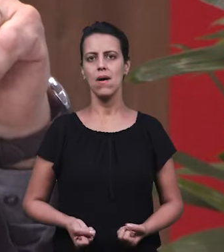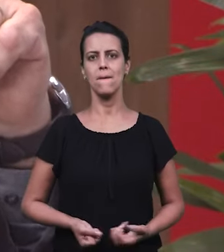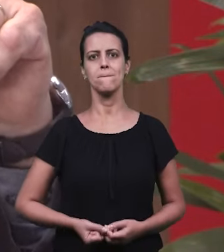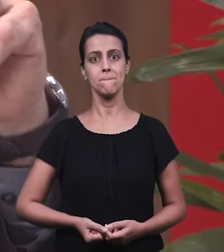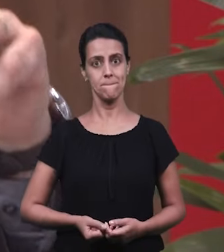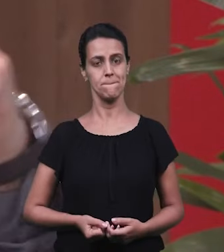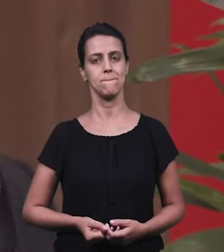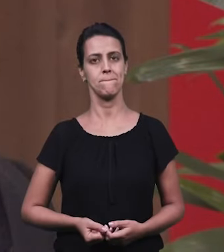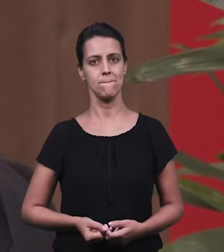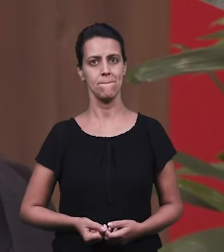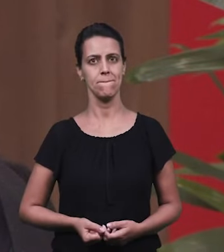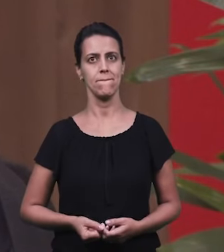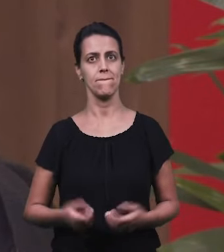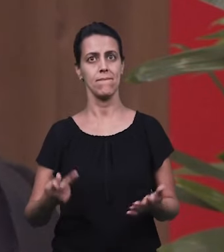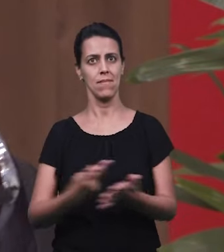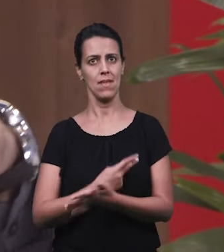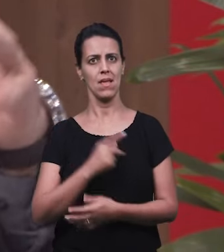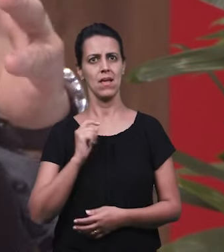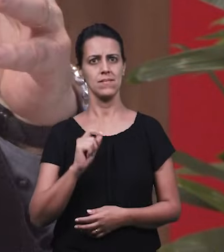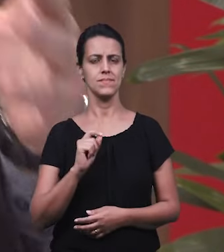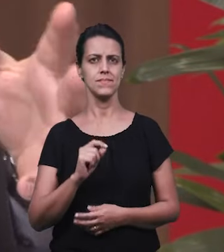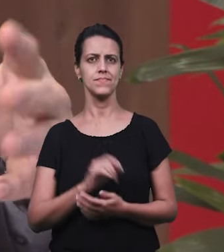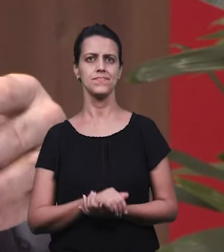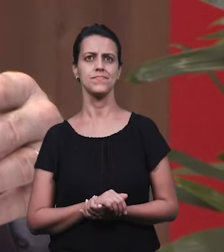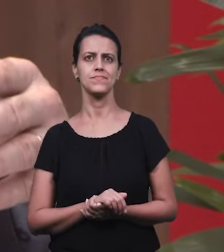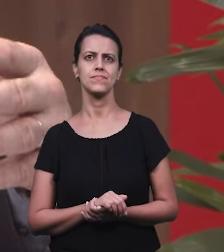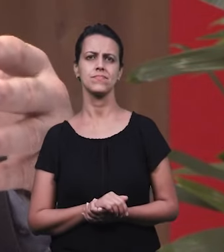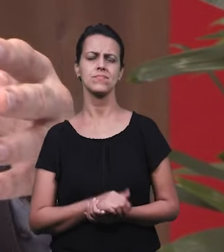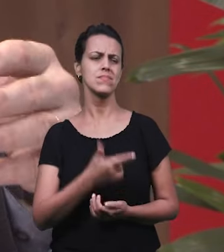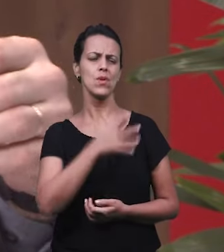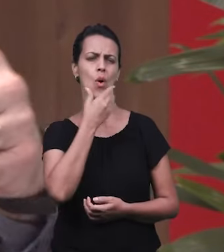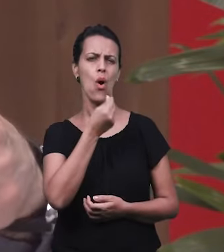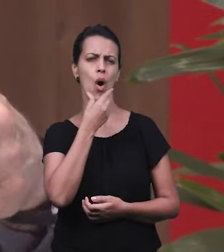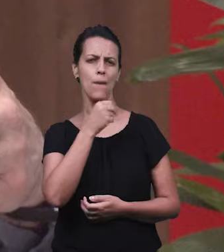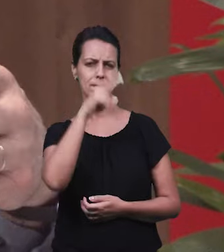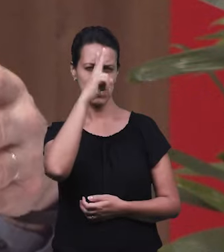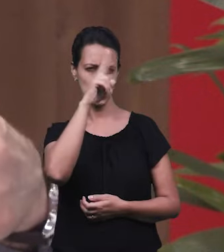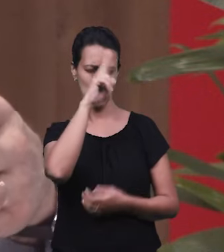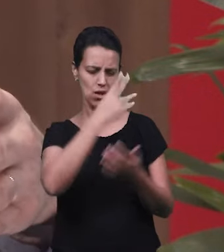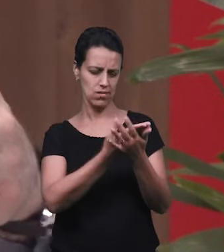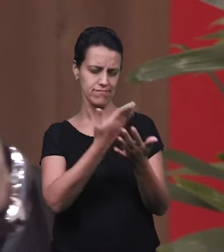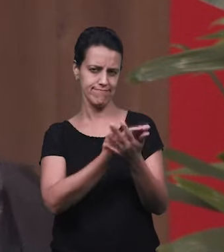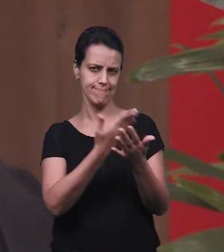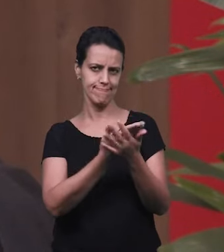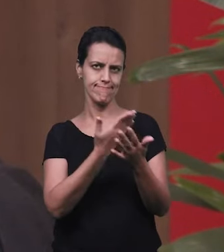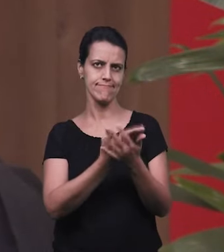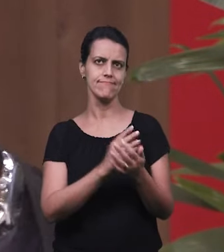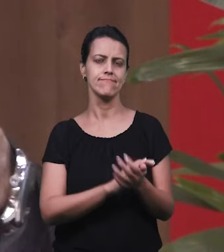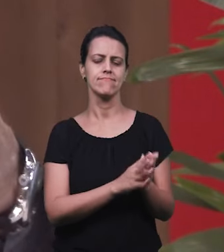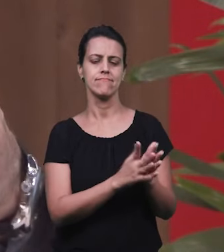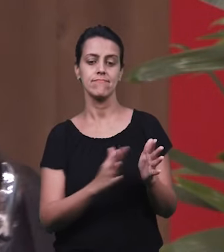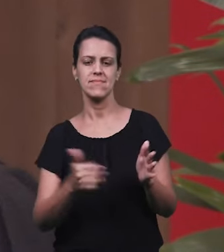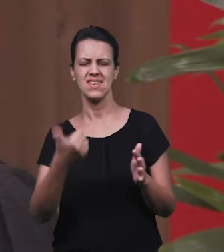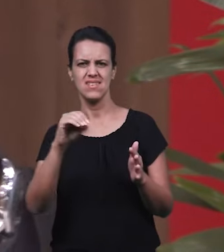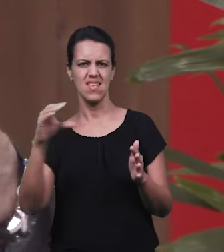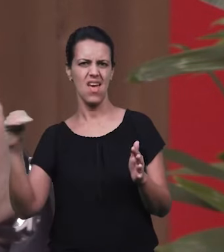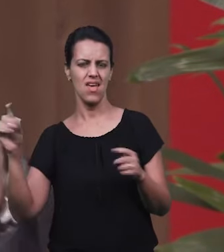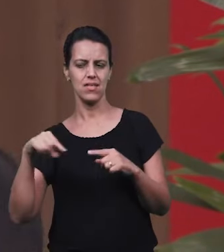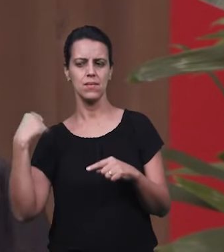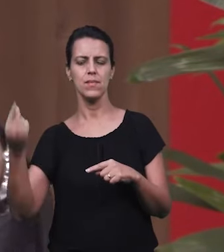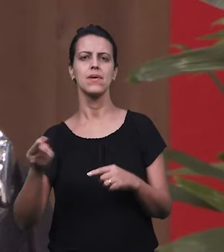Eusébio de Cesareia, um historiador que viveu 100 anos depois deles, nasceu 100 anos depois